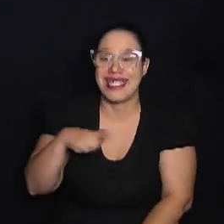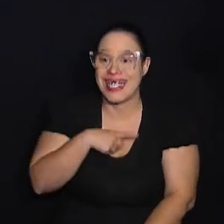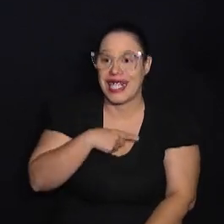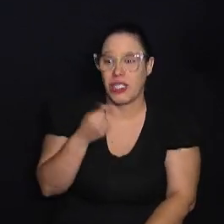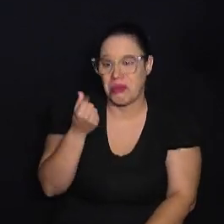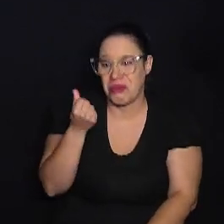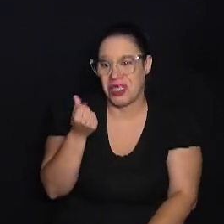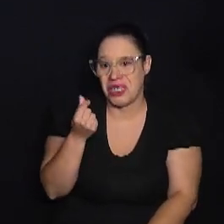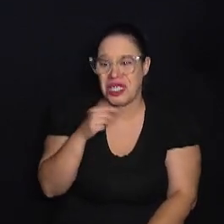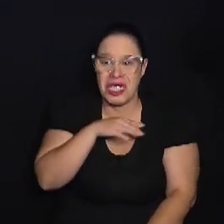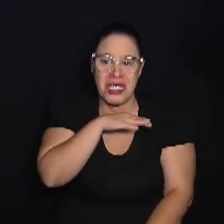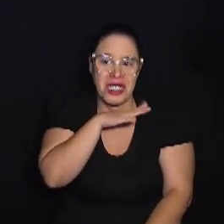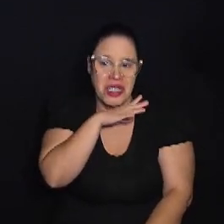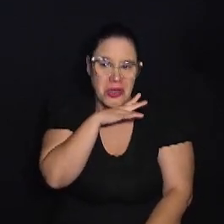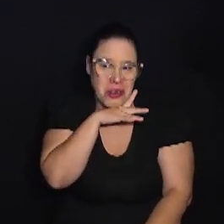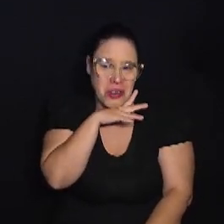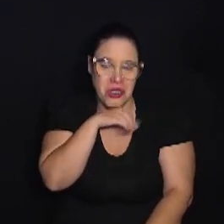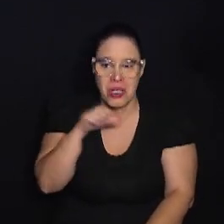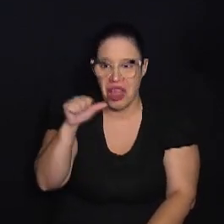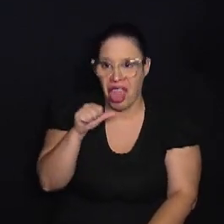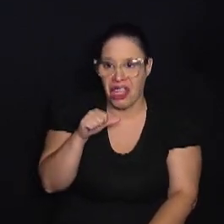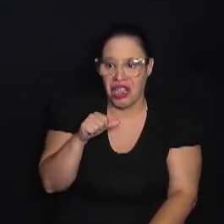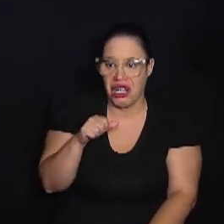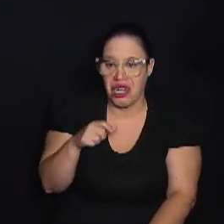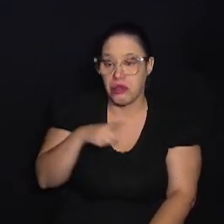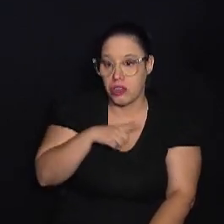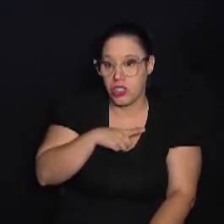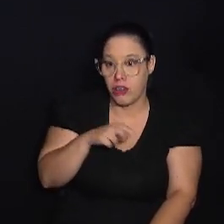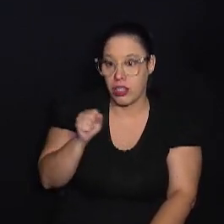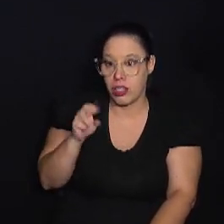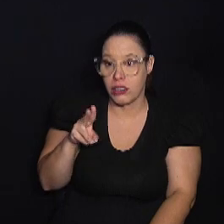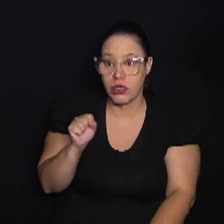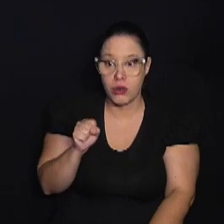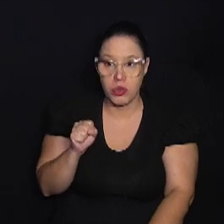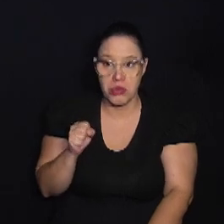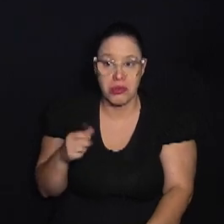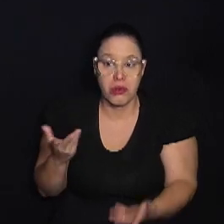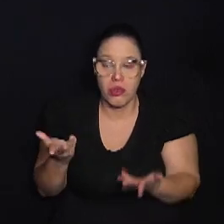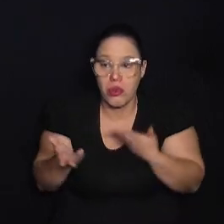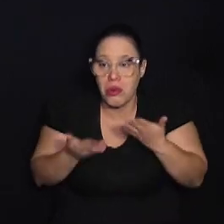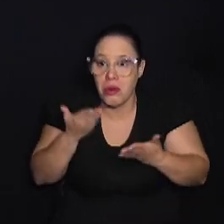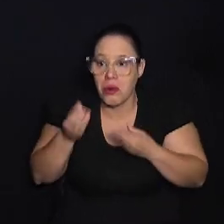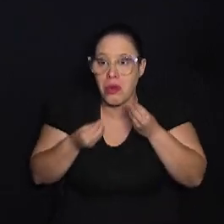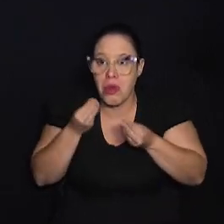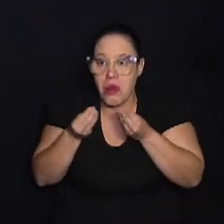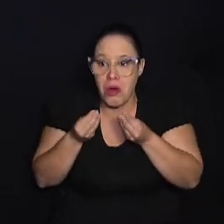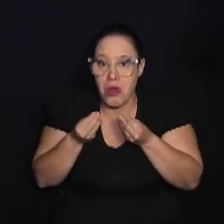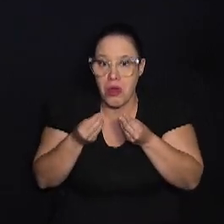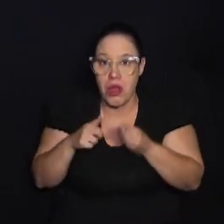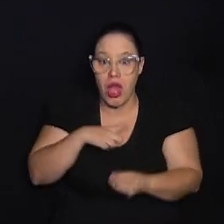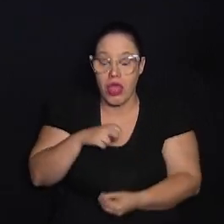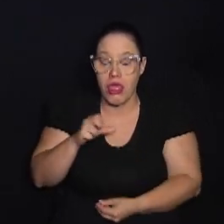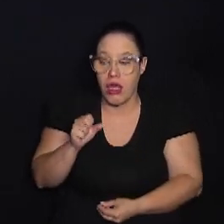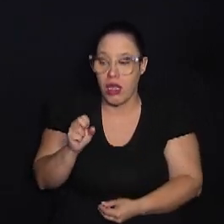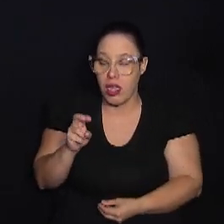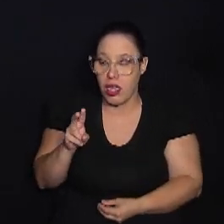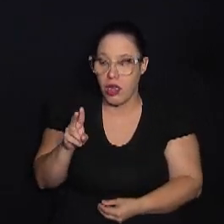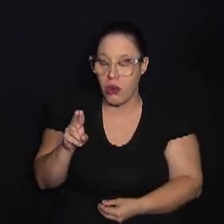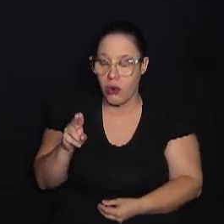tivesse o atendimento pelo SUS, não tinha o que fazer, né? Porque são cirurgias extensas, precisa de UTI, se não tem um plano de